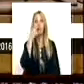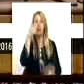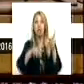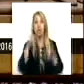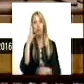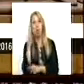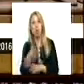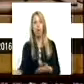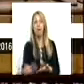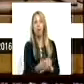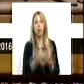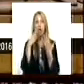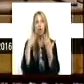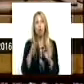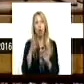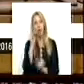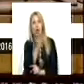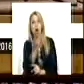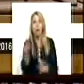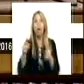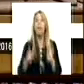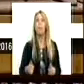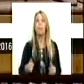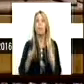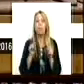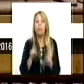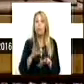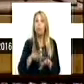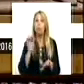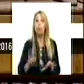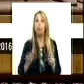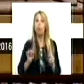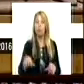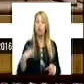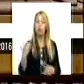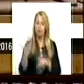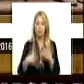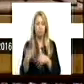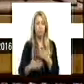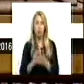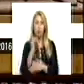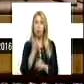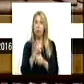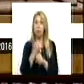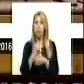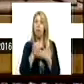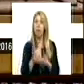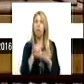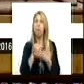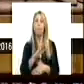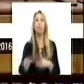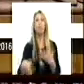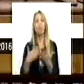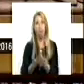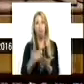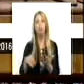nossos recursos naturais com olhos de ver. É nesse sentido que os Verdes vão continuar a trabalhar com os seus contributos e com as suas